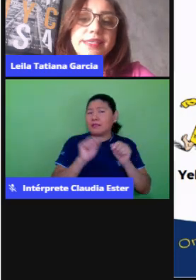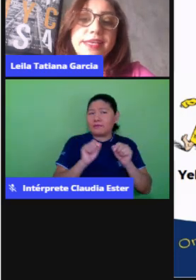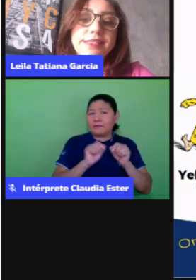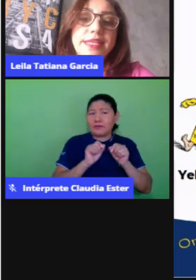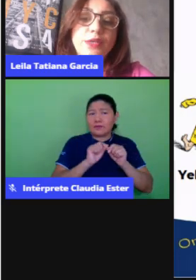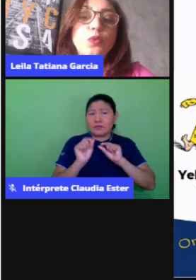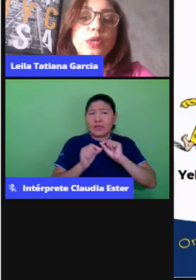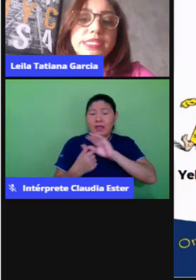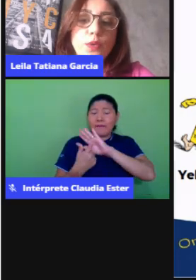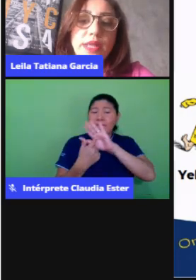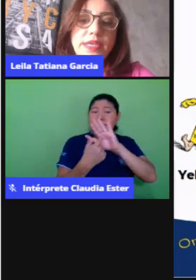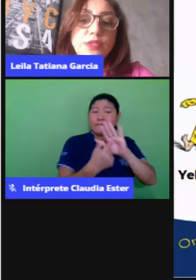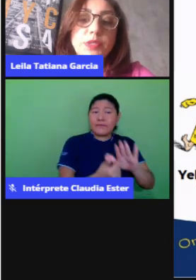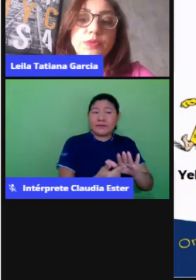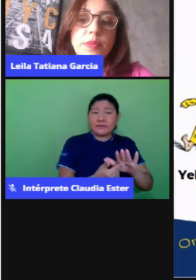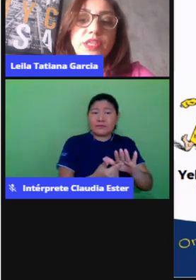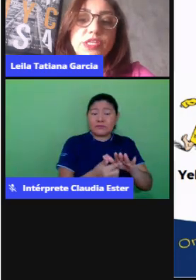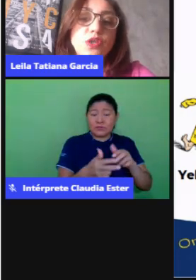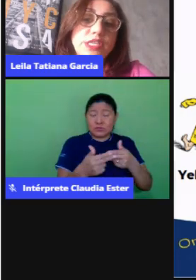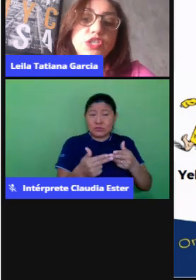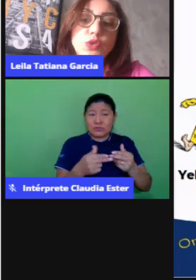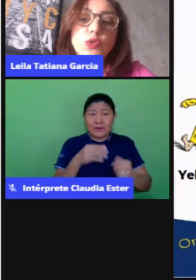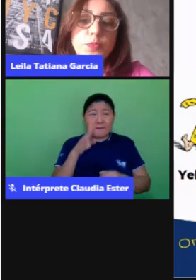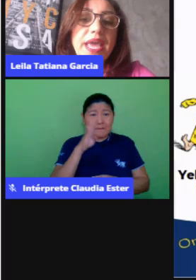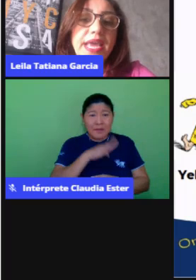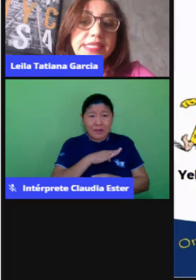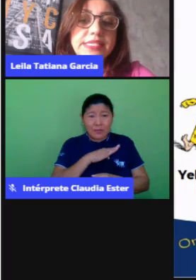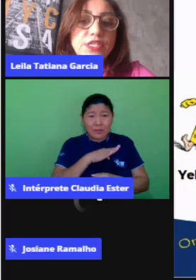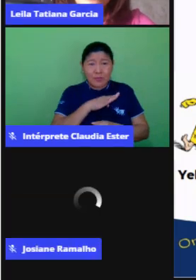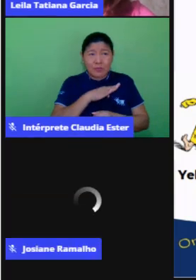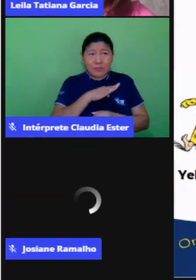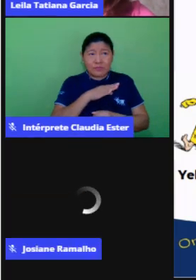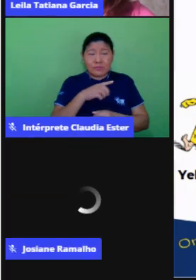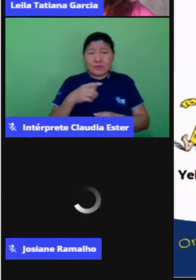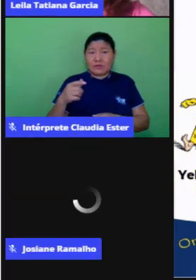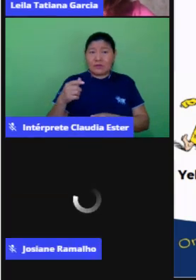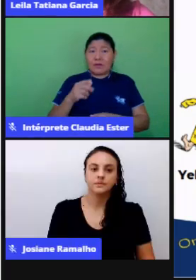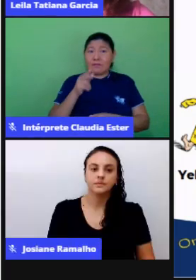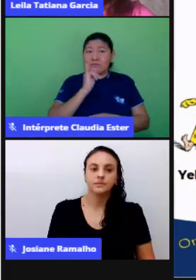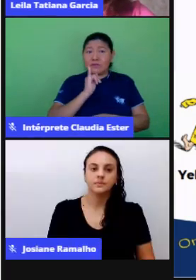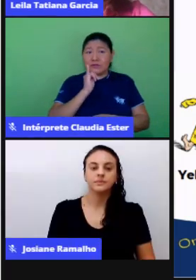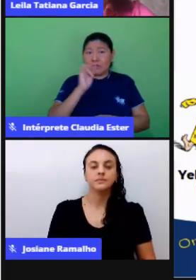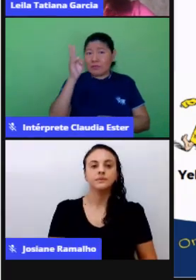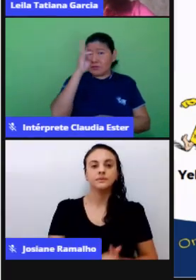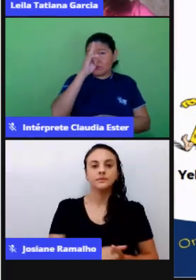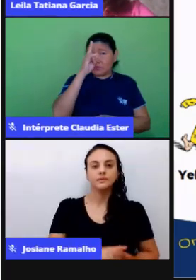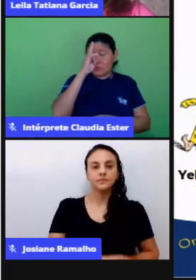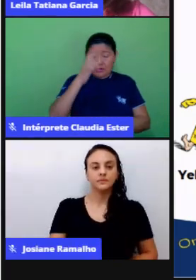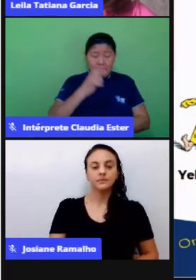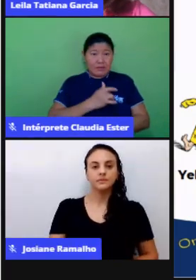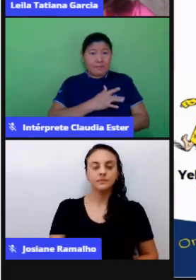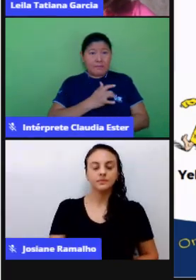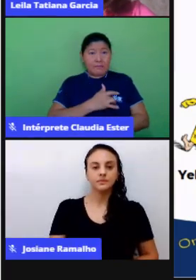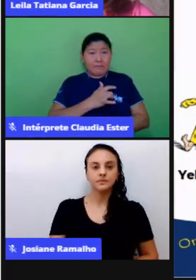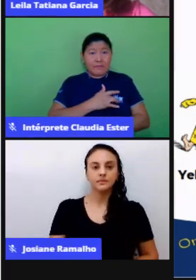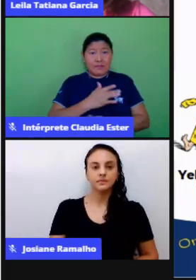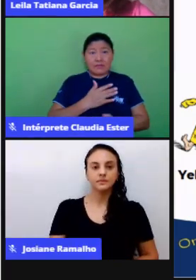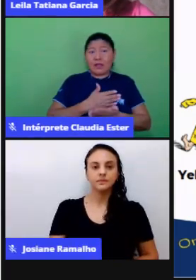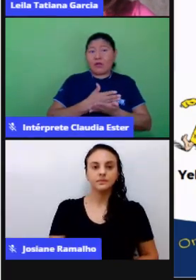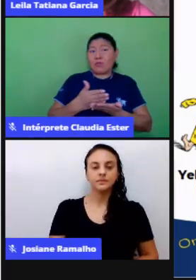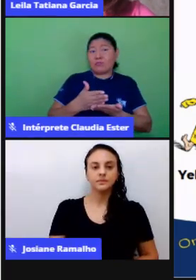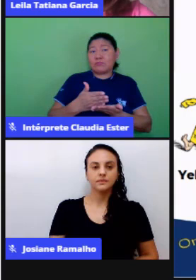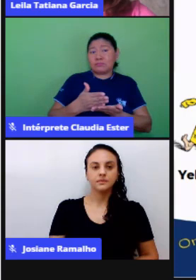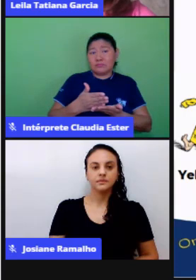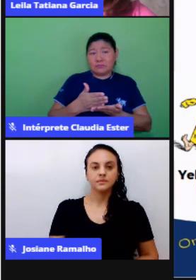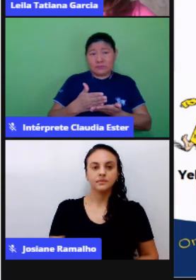que essas leituras em quadrinhos, principalmente histórias de suspense, de terror, estavam provocando. Né? Ele